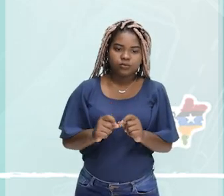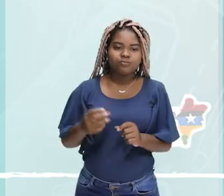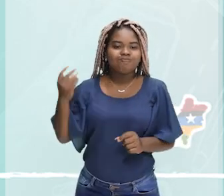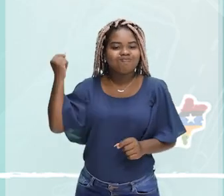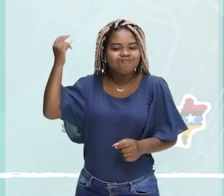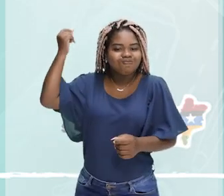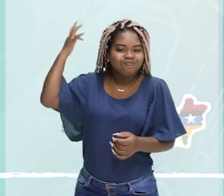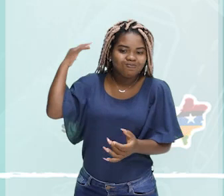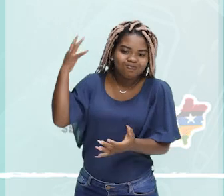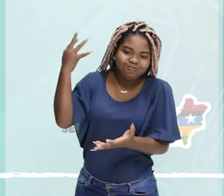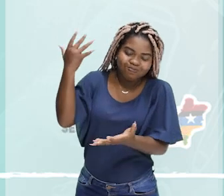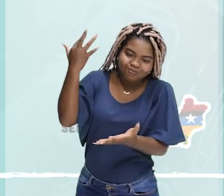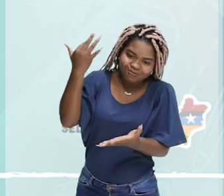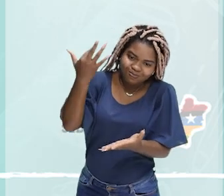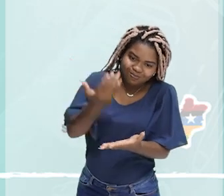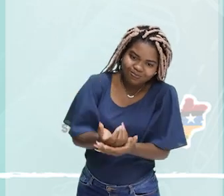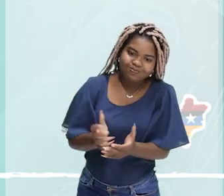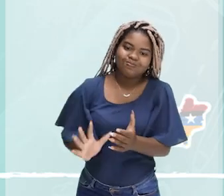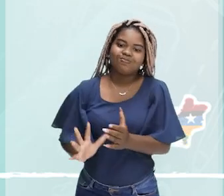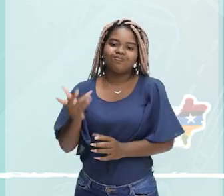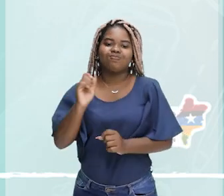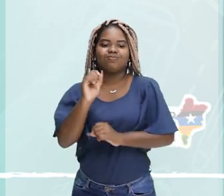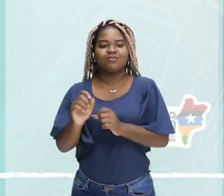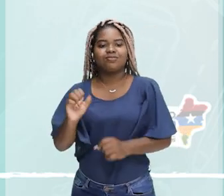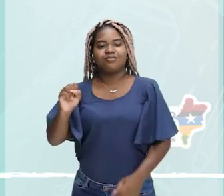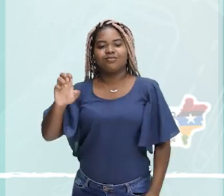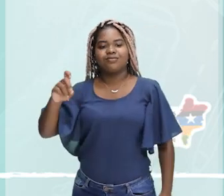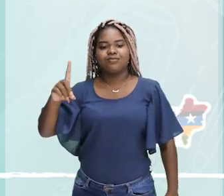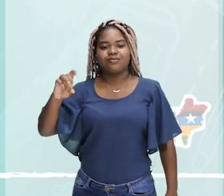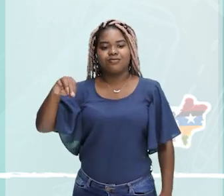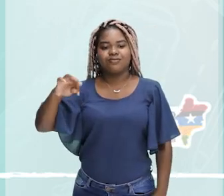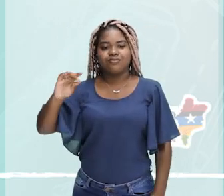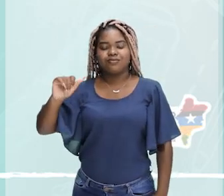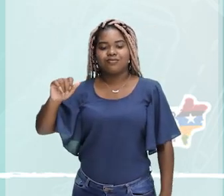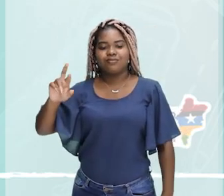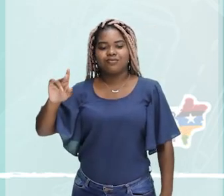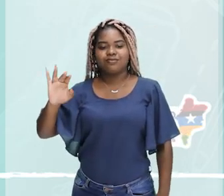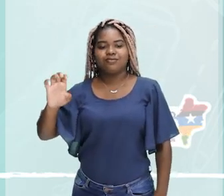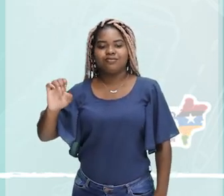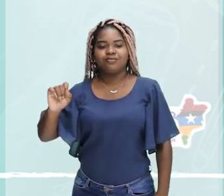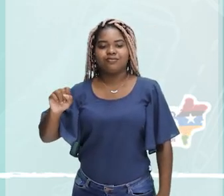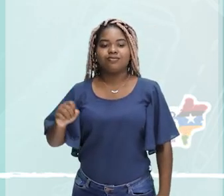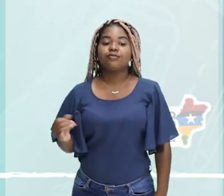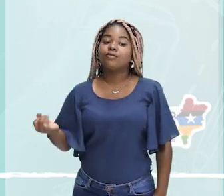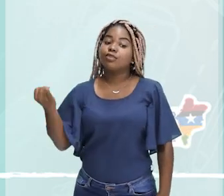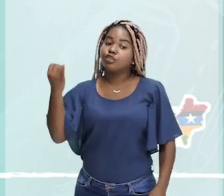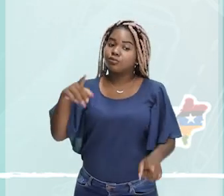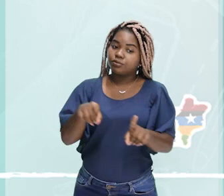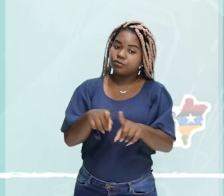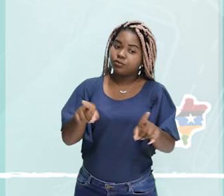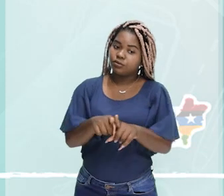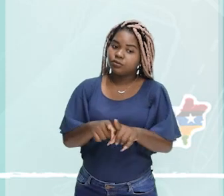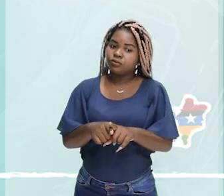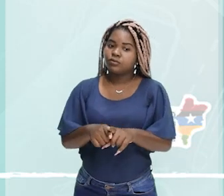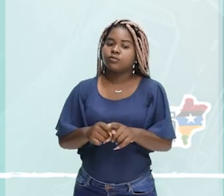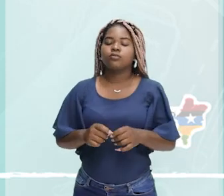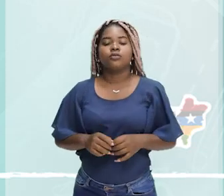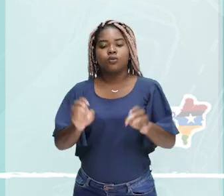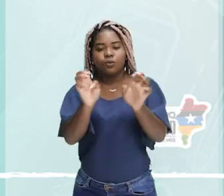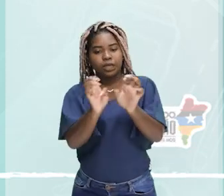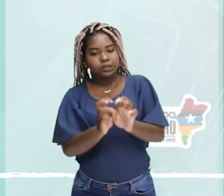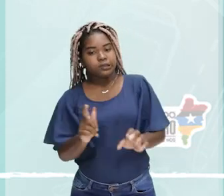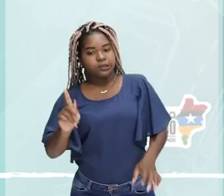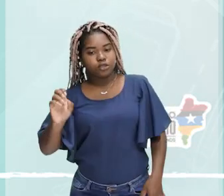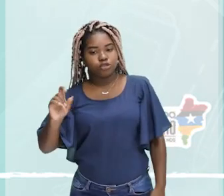tempo e constituam essas rochas sedimentares. Questão importante, são as mais extensas